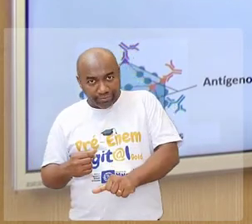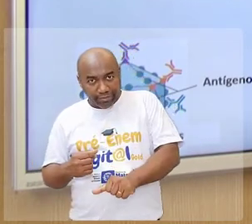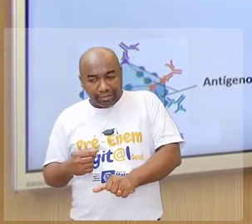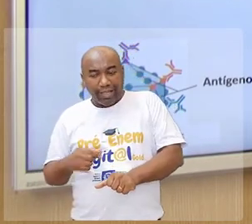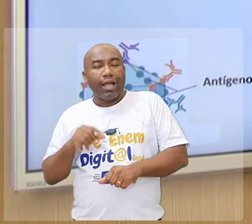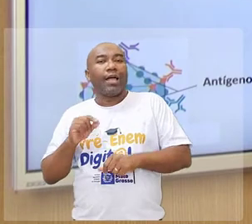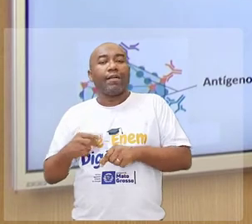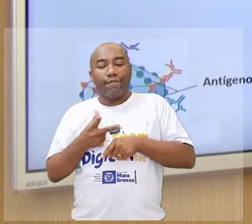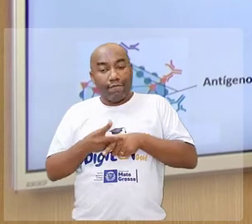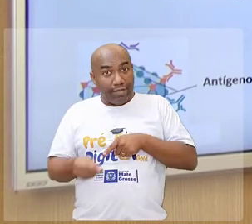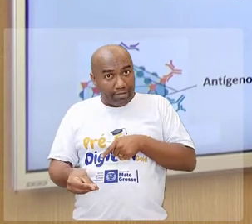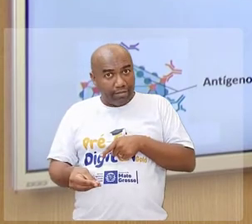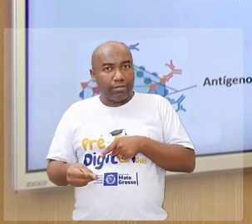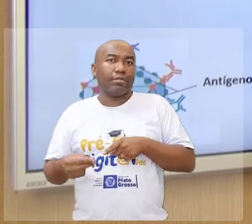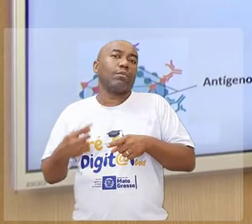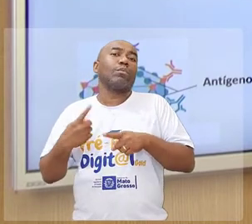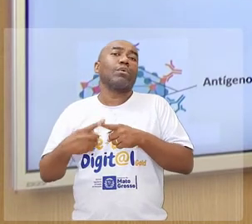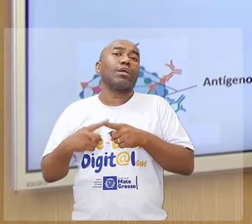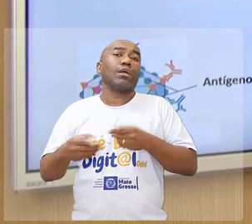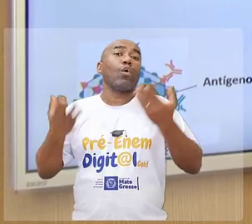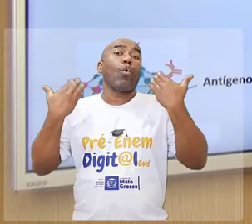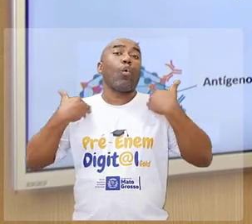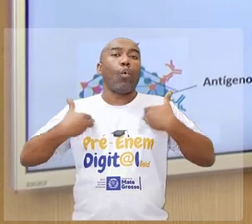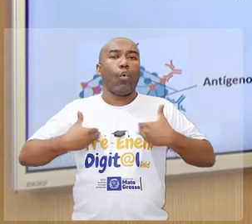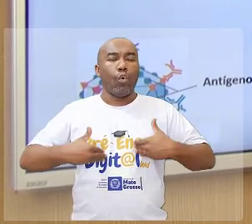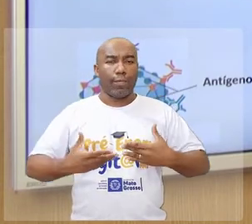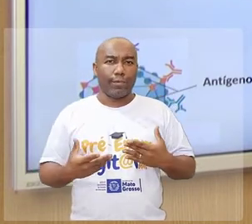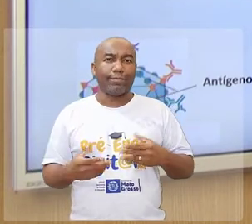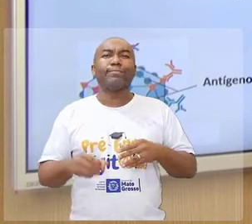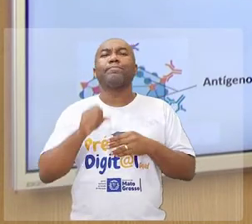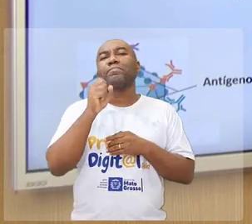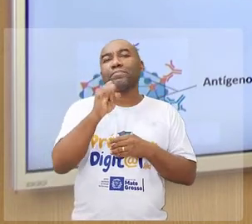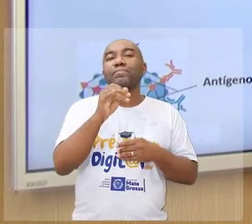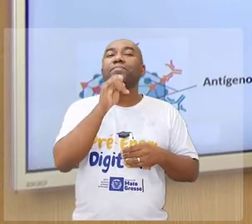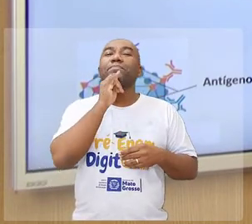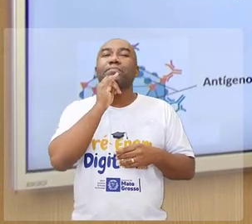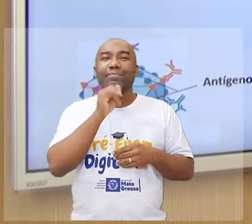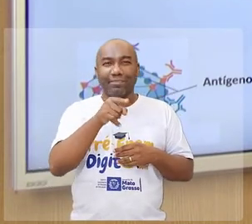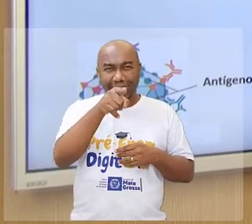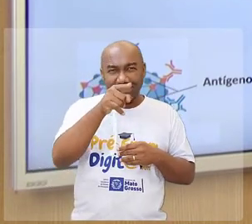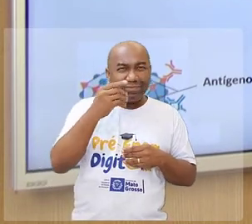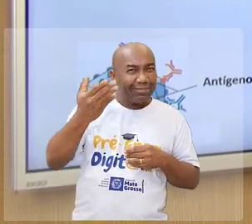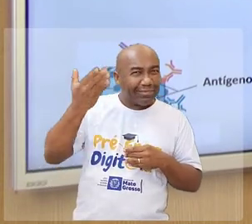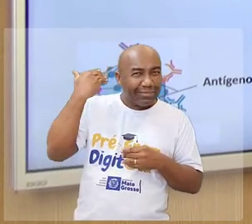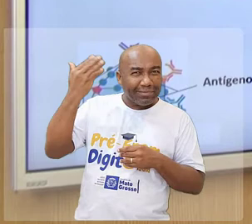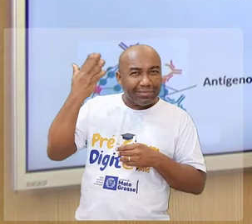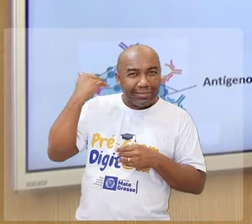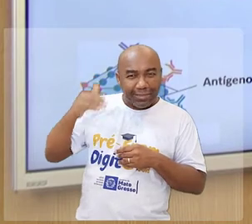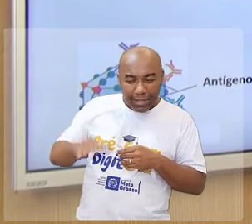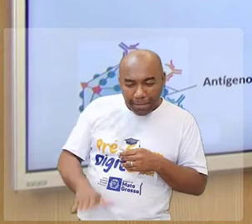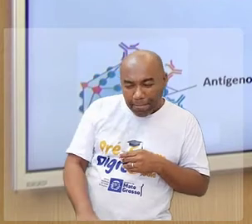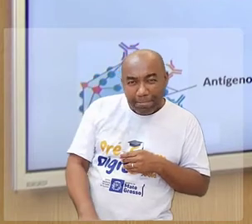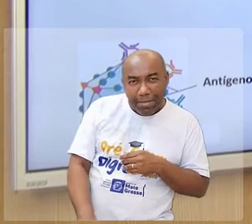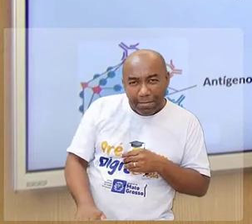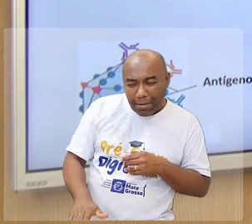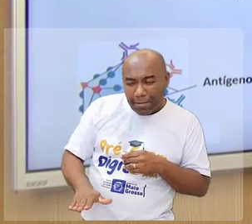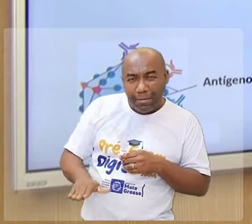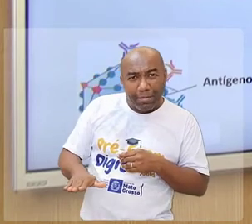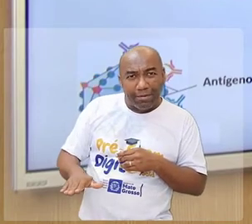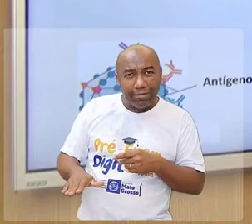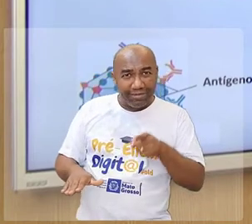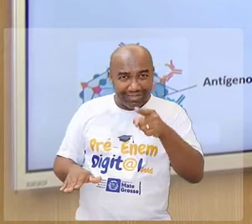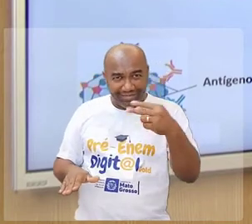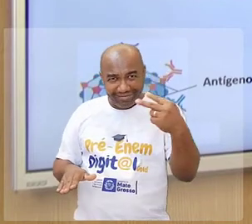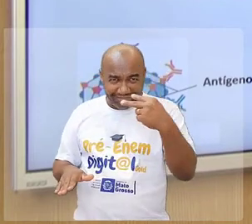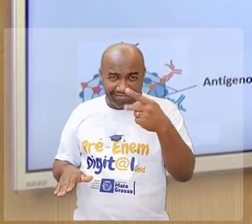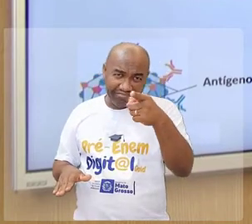processo emergencial. Quando você, desde pequeno, foi vacinado, você que está me assistindo